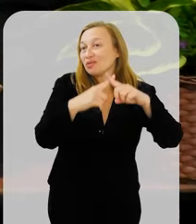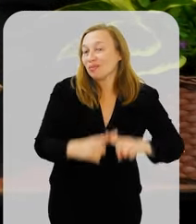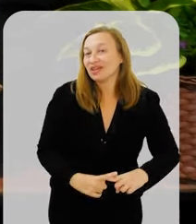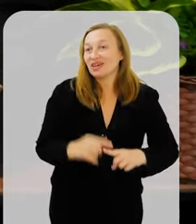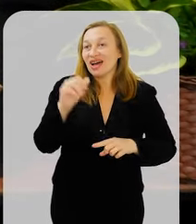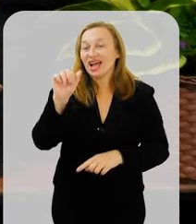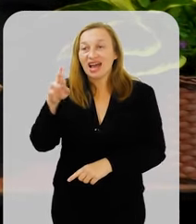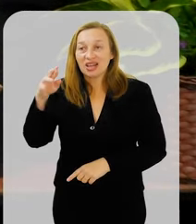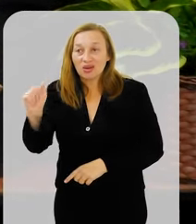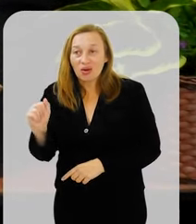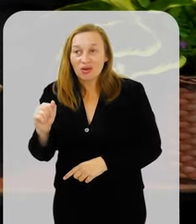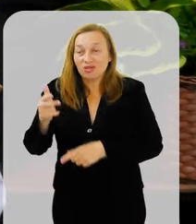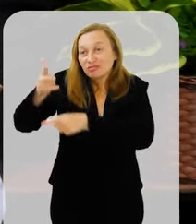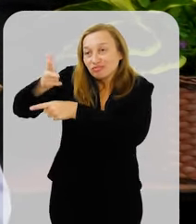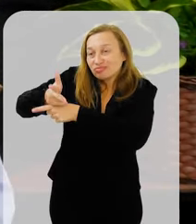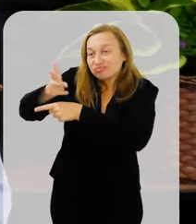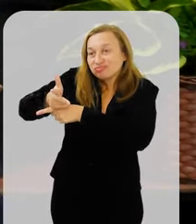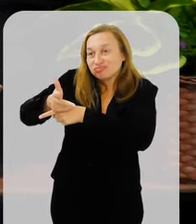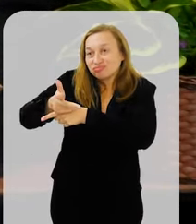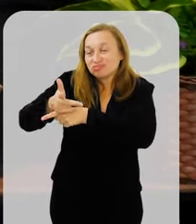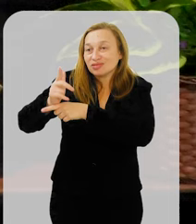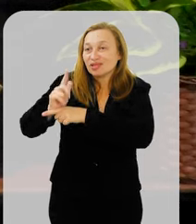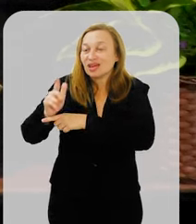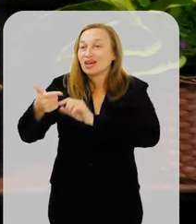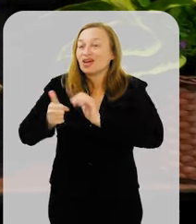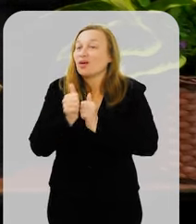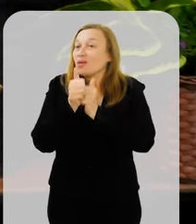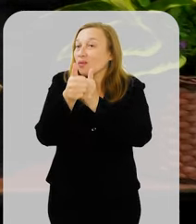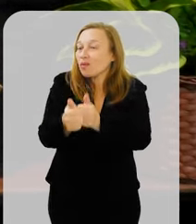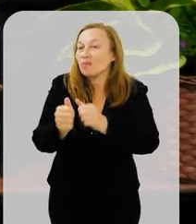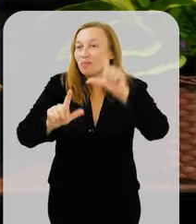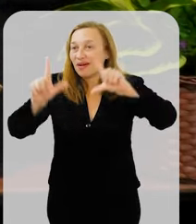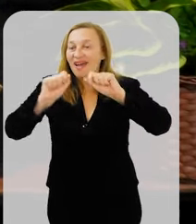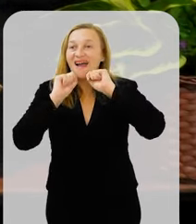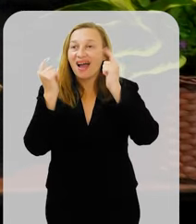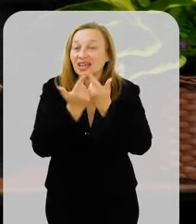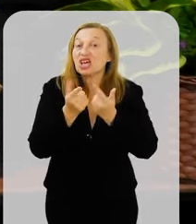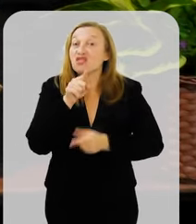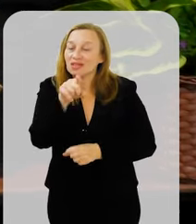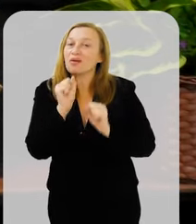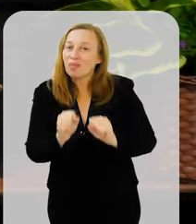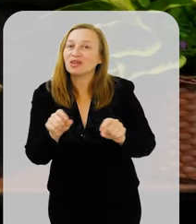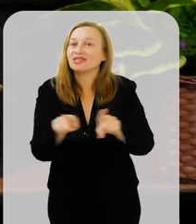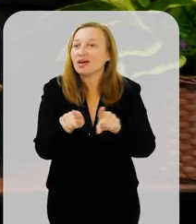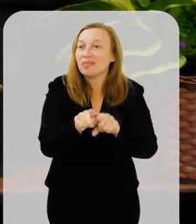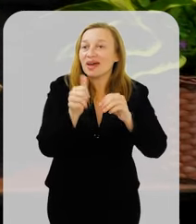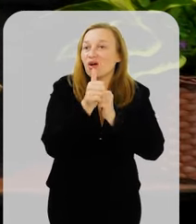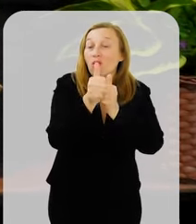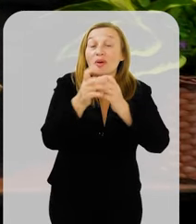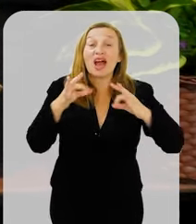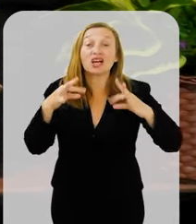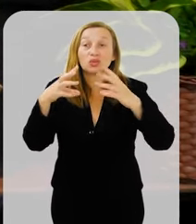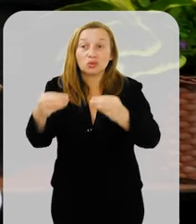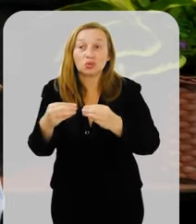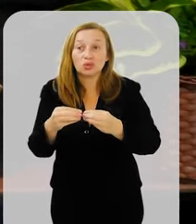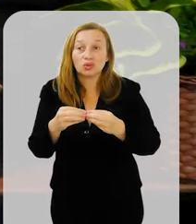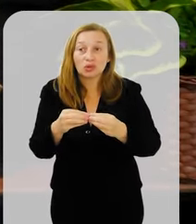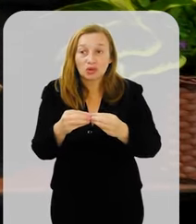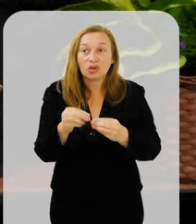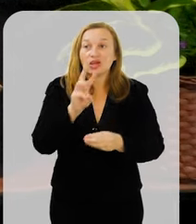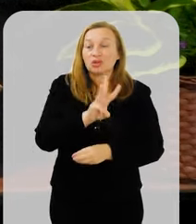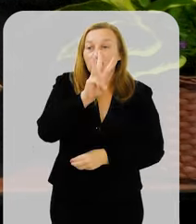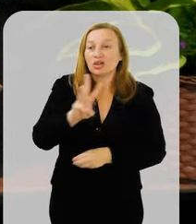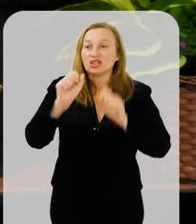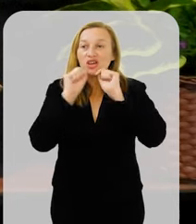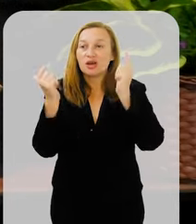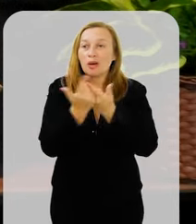do Campeonato Carioca, os jogos que a TV Alerj tem acompanhado. E você pode também acompanhar tudo através